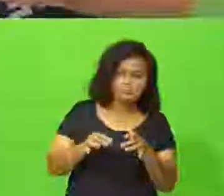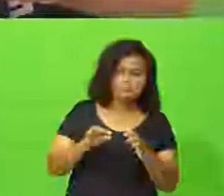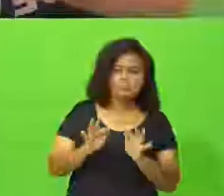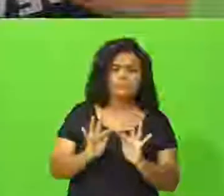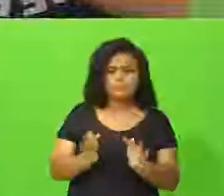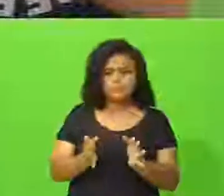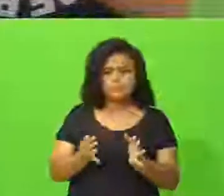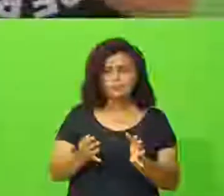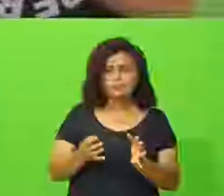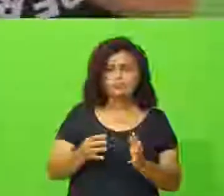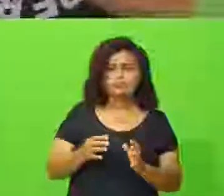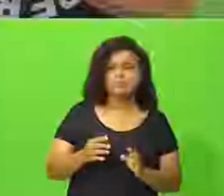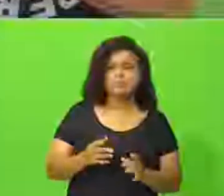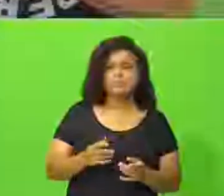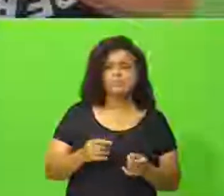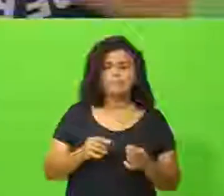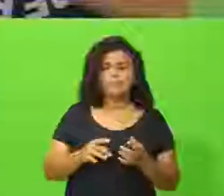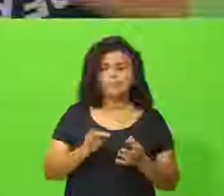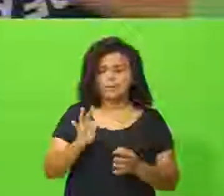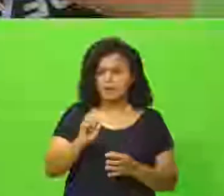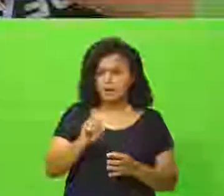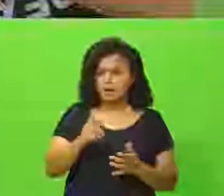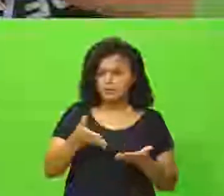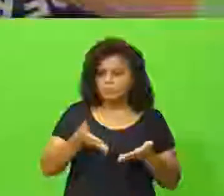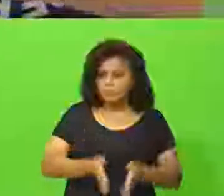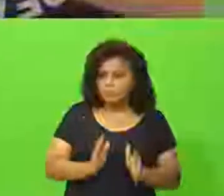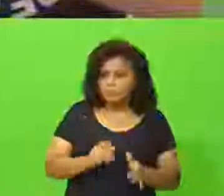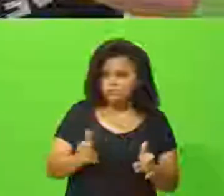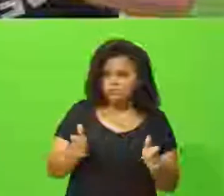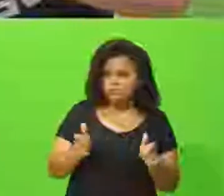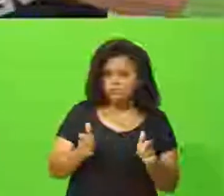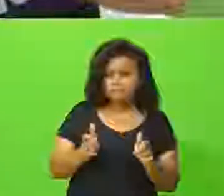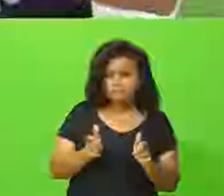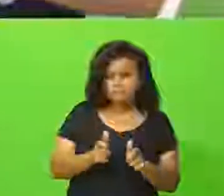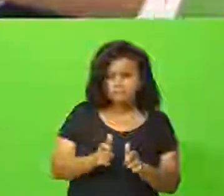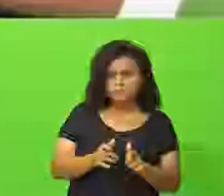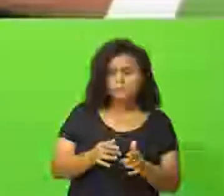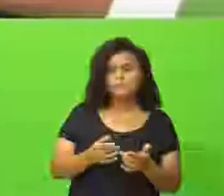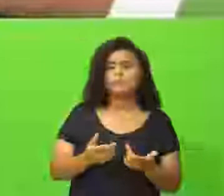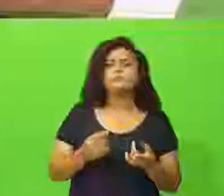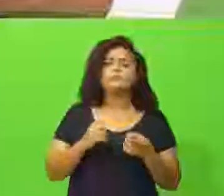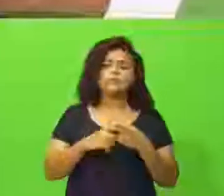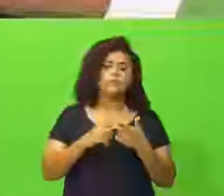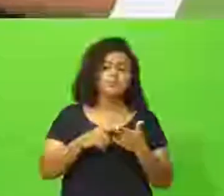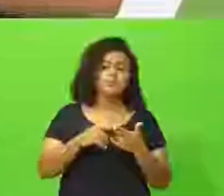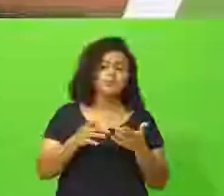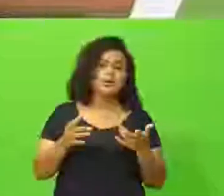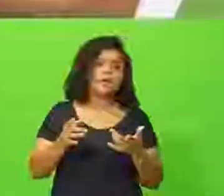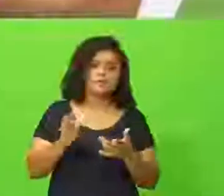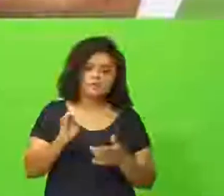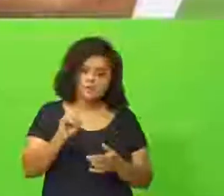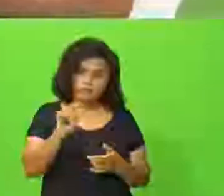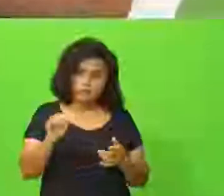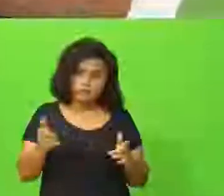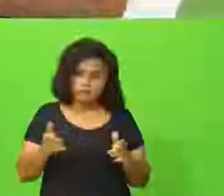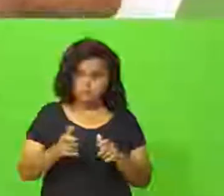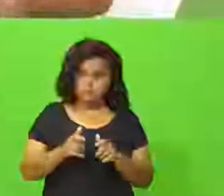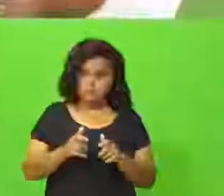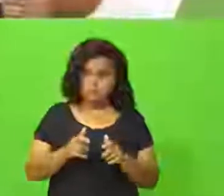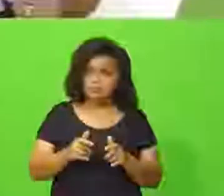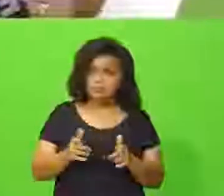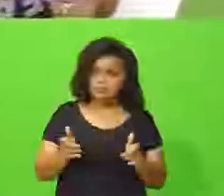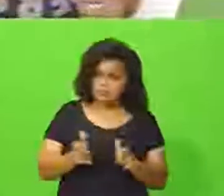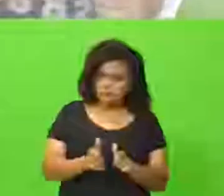com baixas taxas de natalidade, tá? E, é claro, baixas taxas de